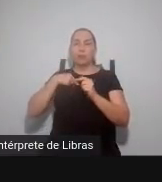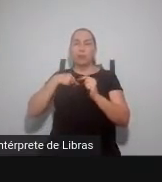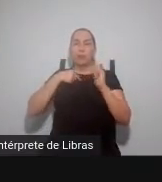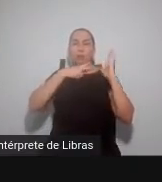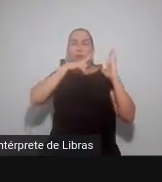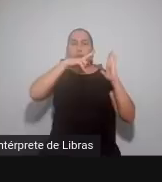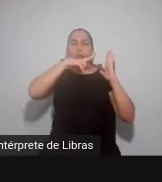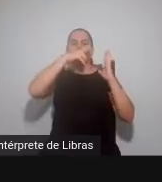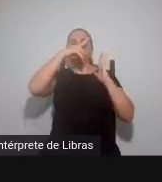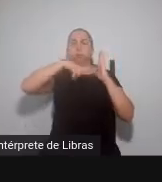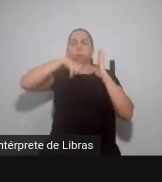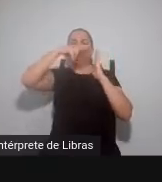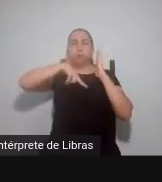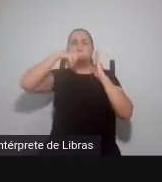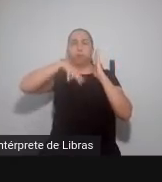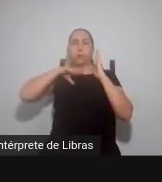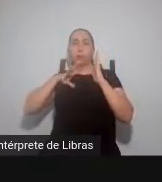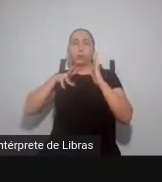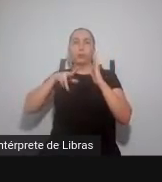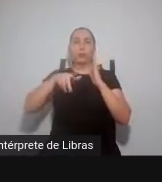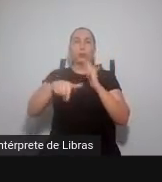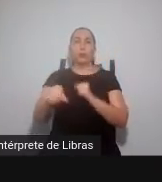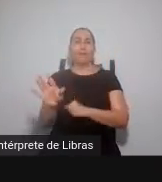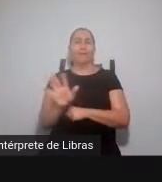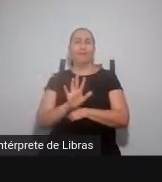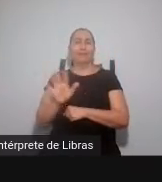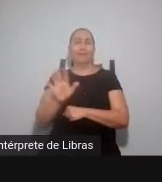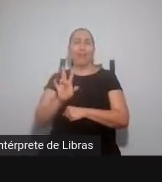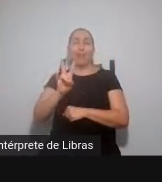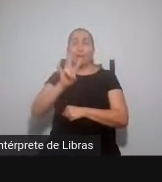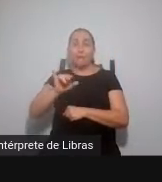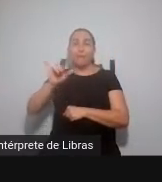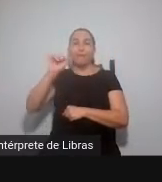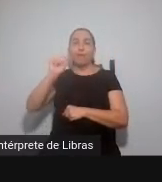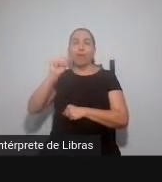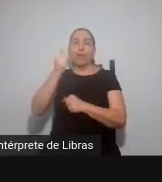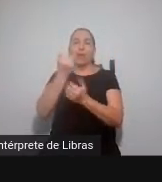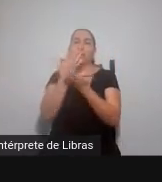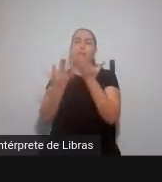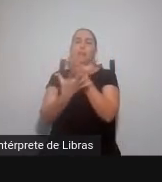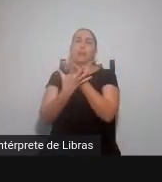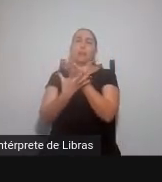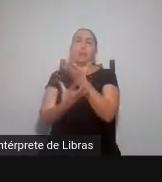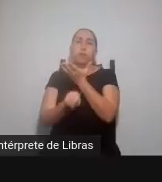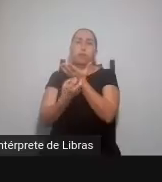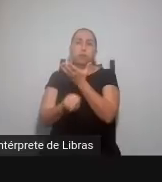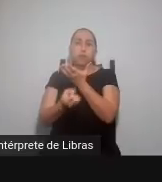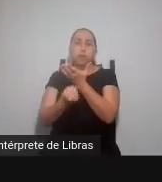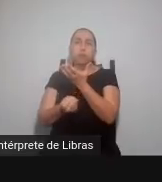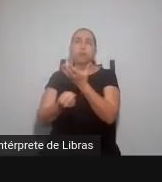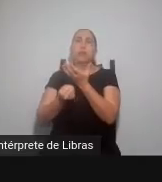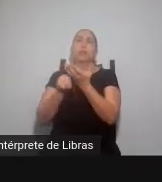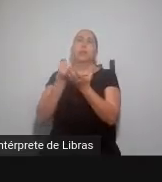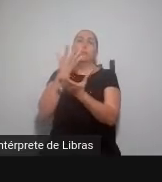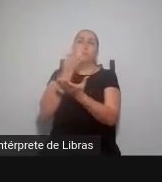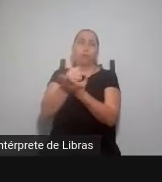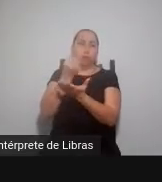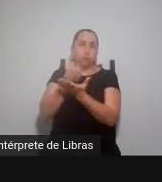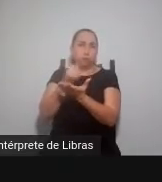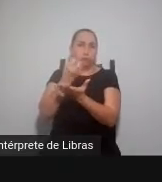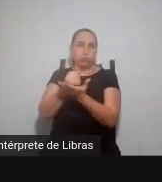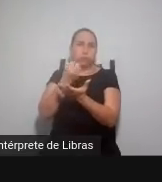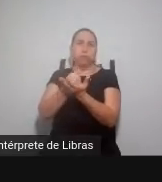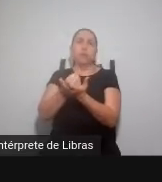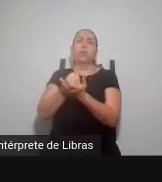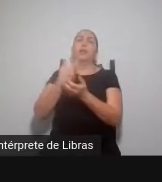é um material que vai ficar gravado e disponível. Então, quem quiser ir ao site da FUMEC, no YouTube,